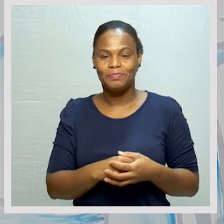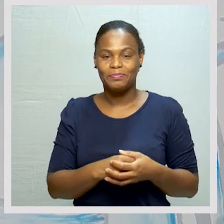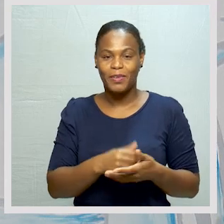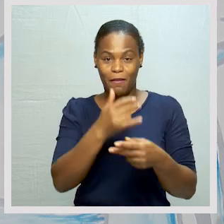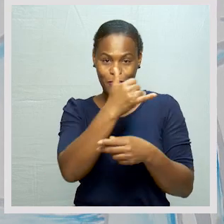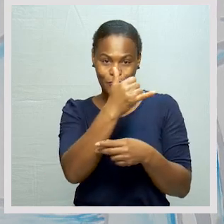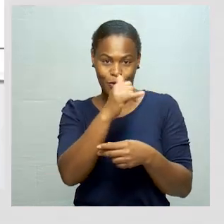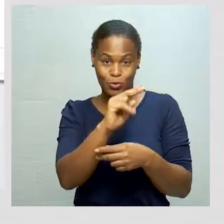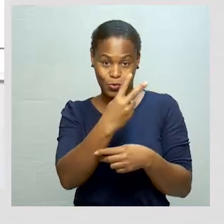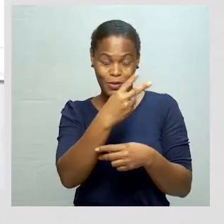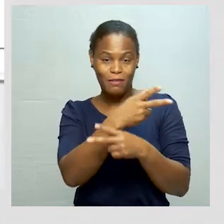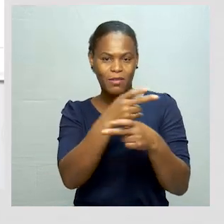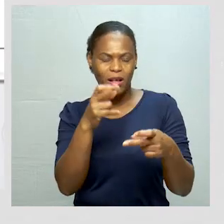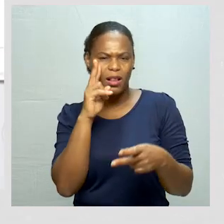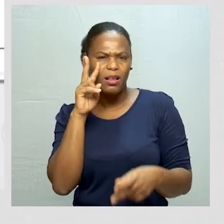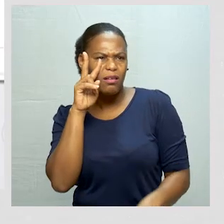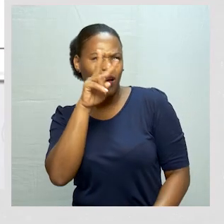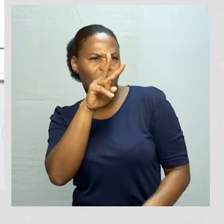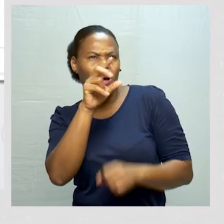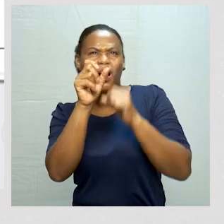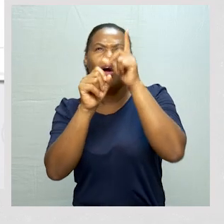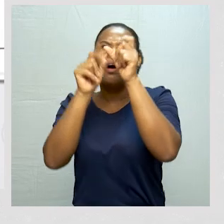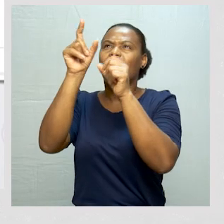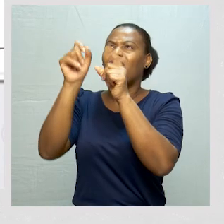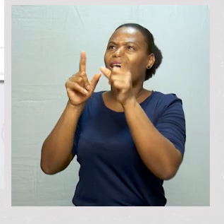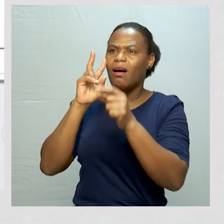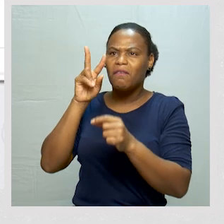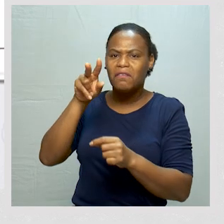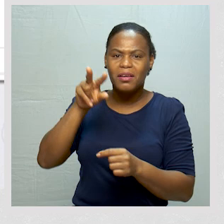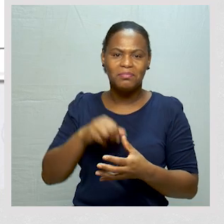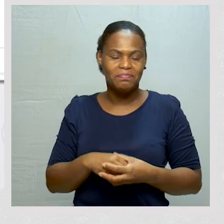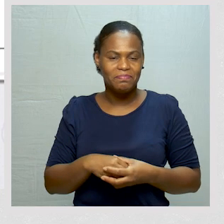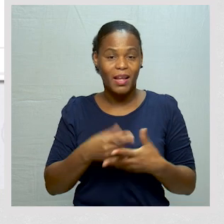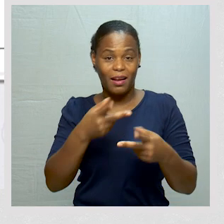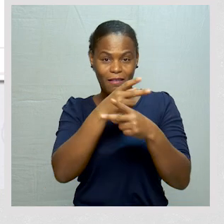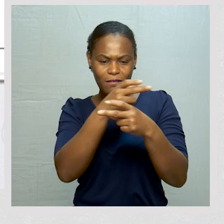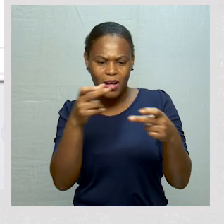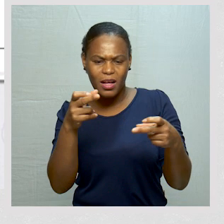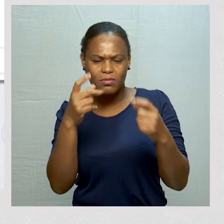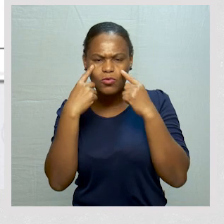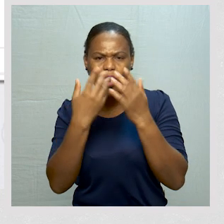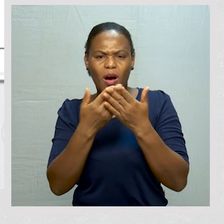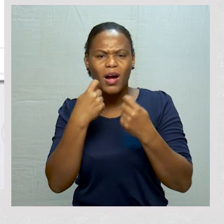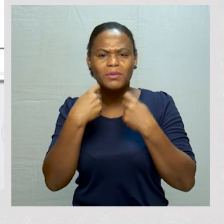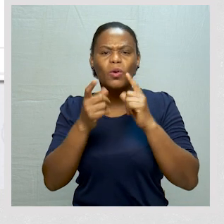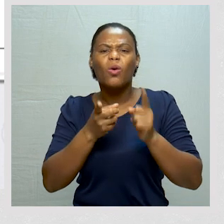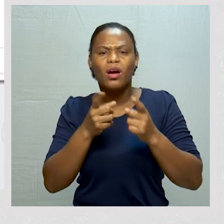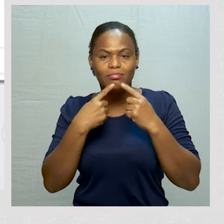a segunda frase. Vês aquela estrela? Esta frase exprime o